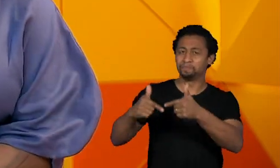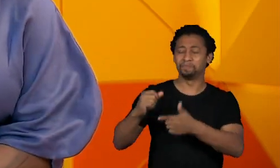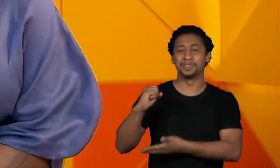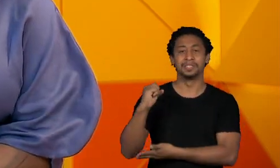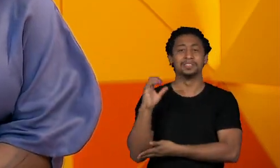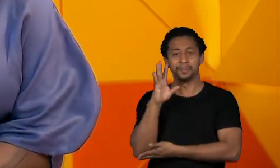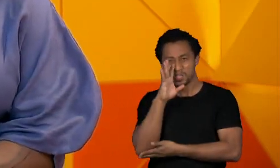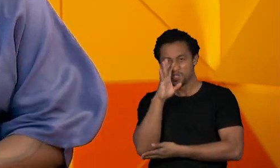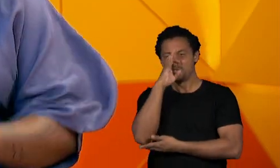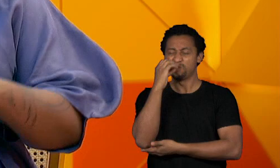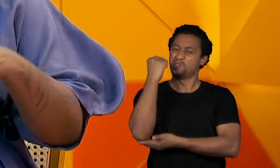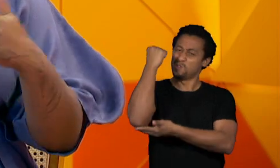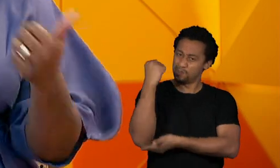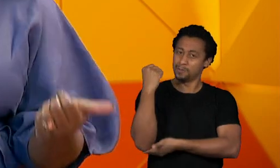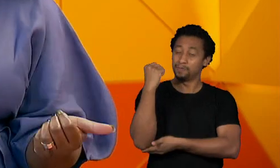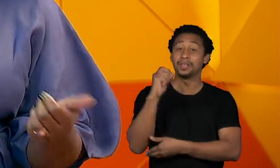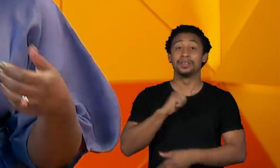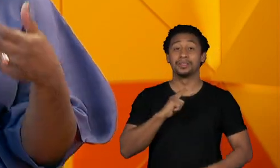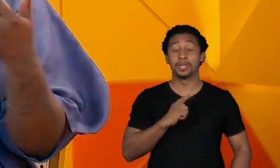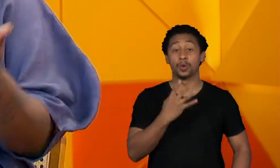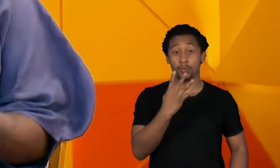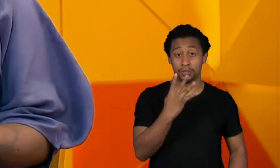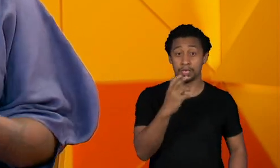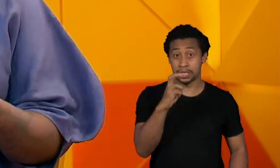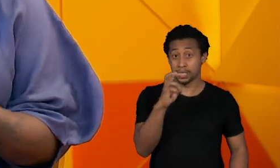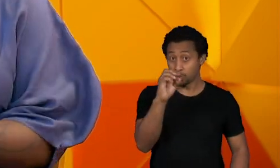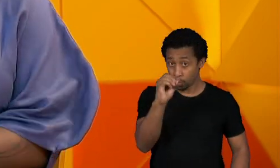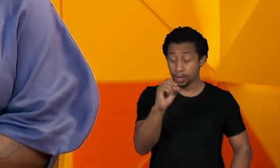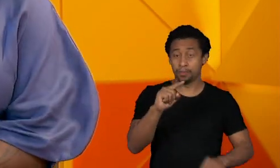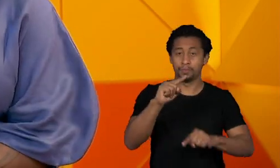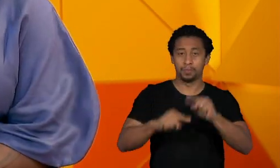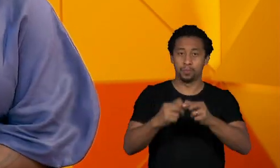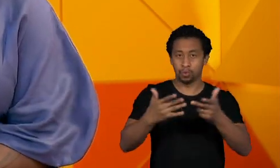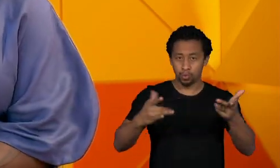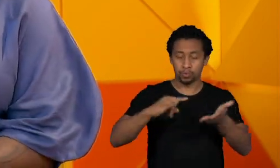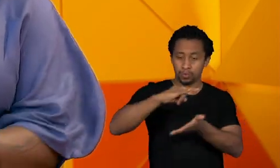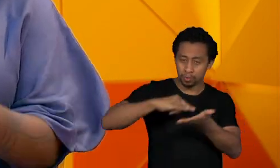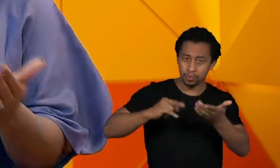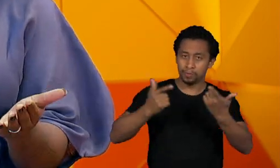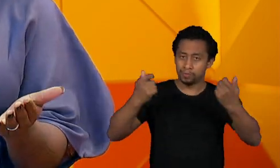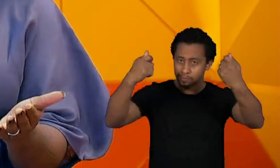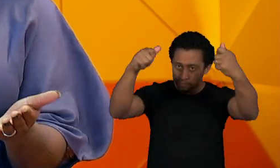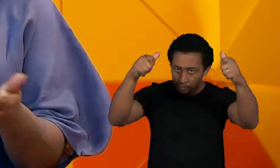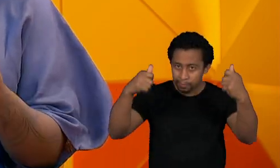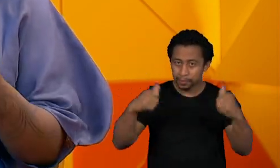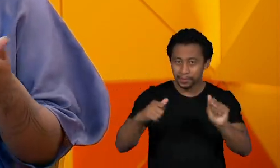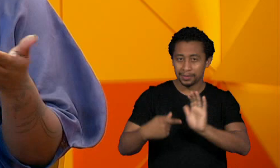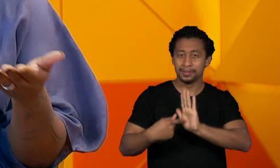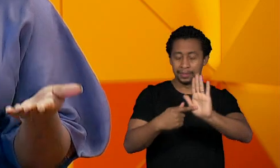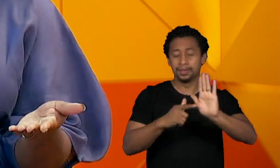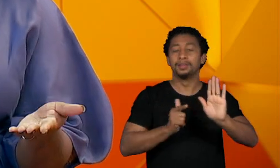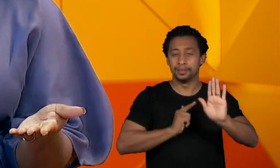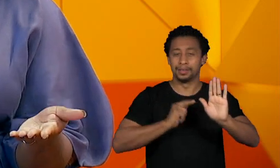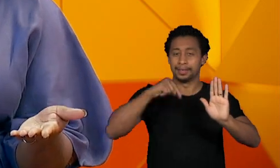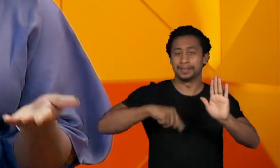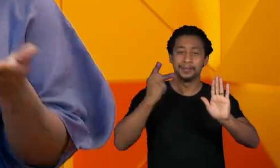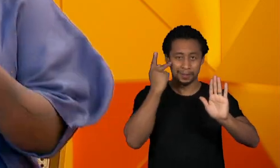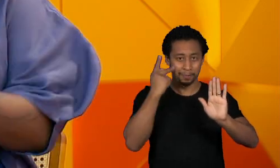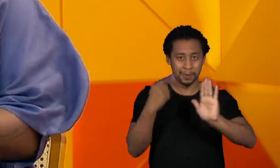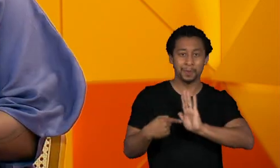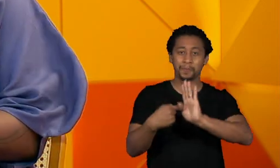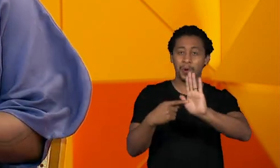450 objetos, desde fotos, cartazes e documentos. Essa é uma mostra que faz uma trajetória da